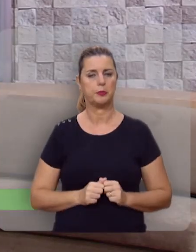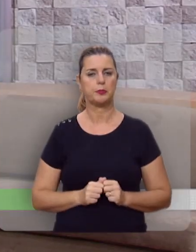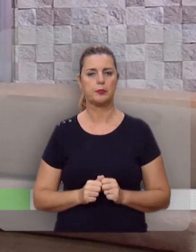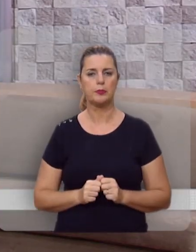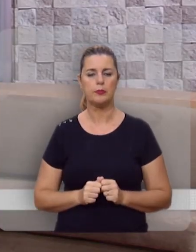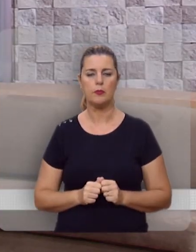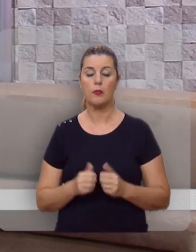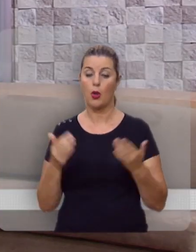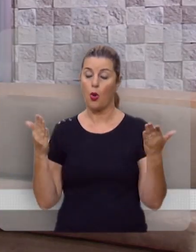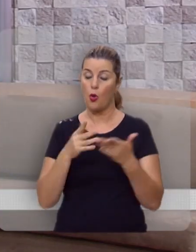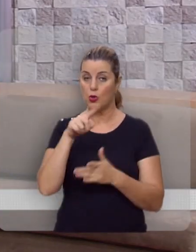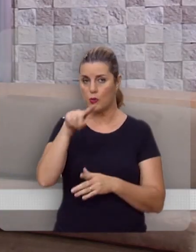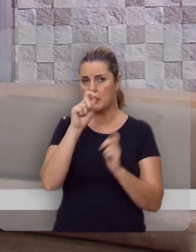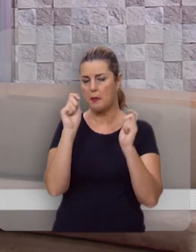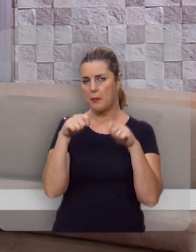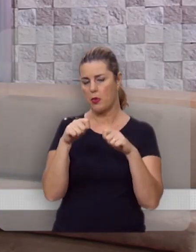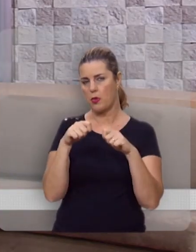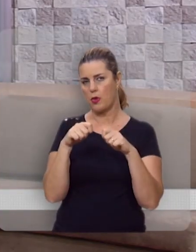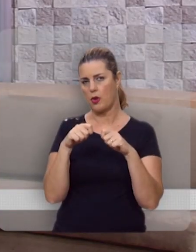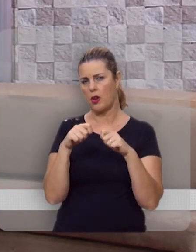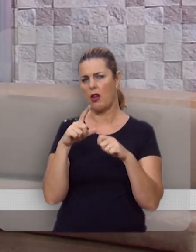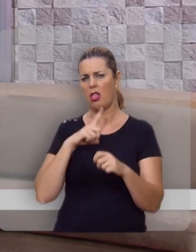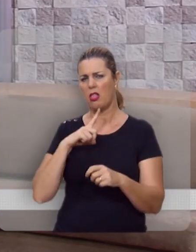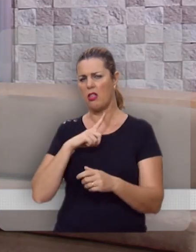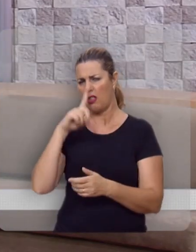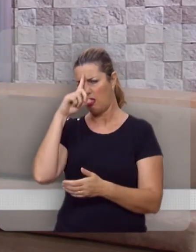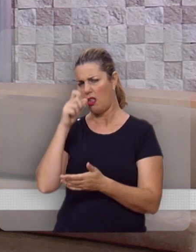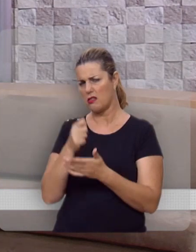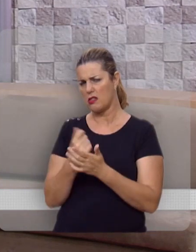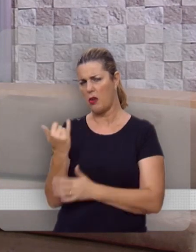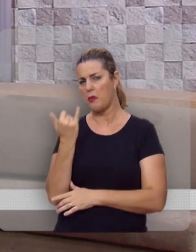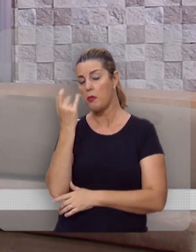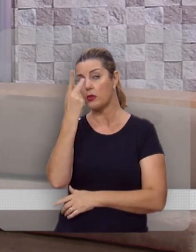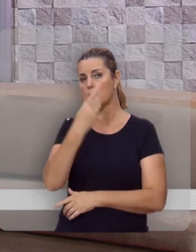você. E hoje você pode, então, tomar essa